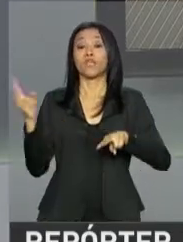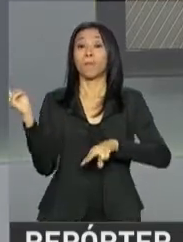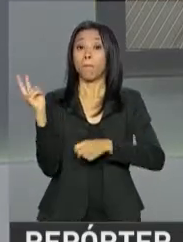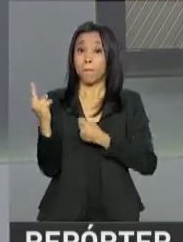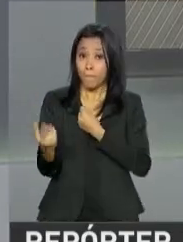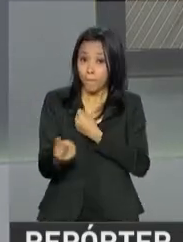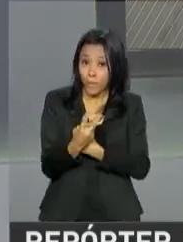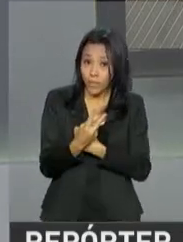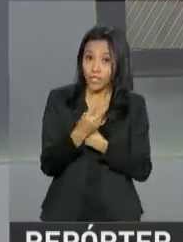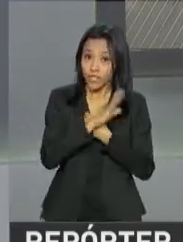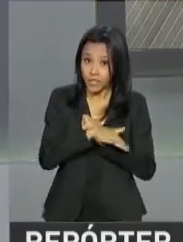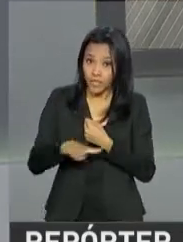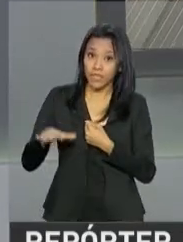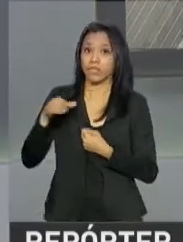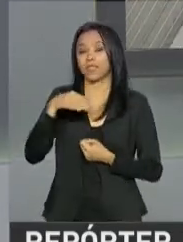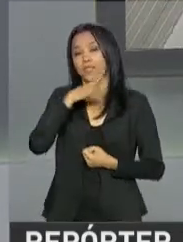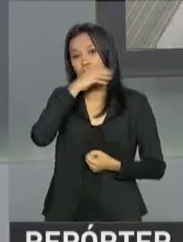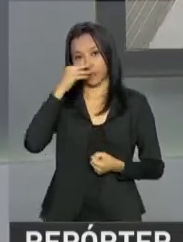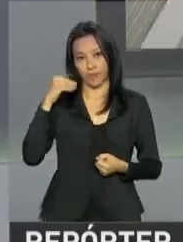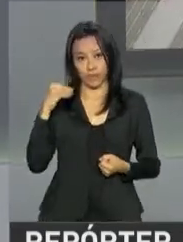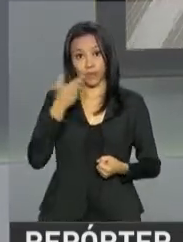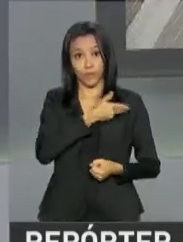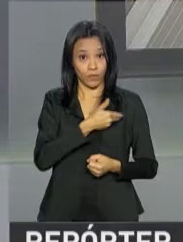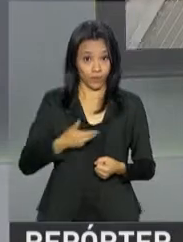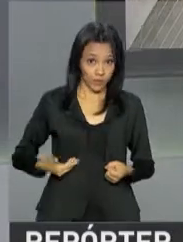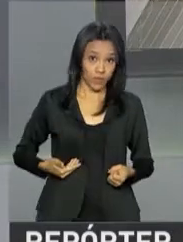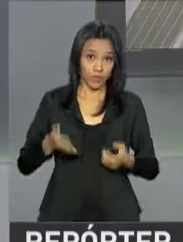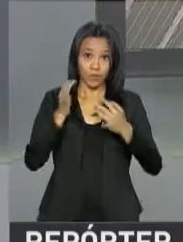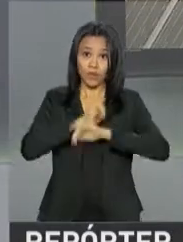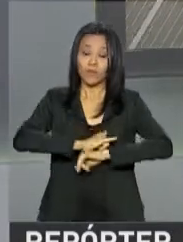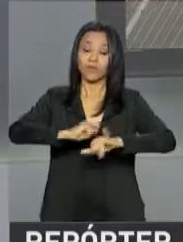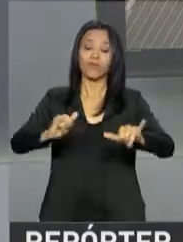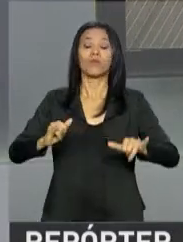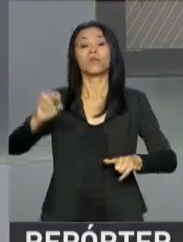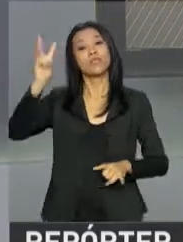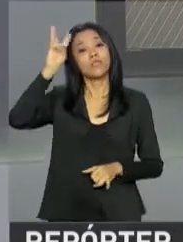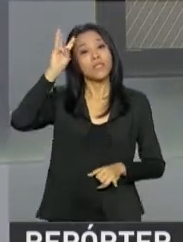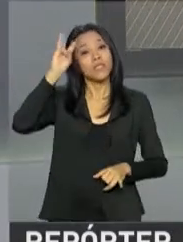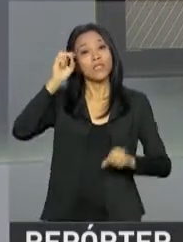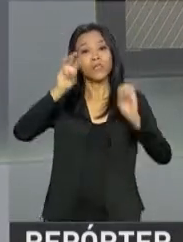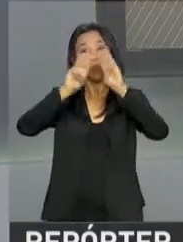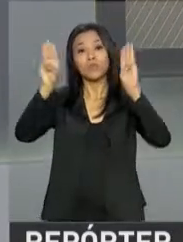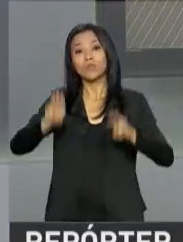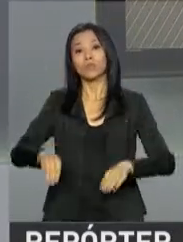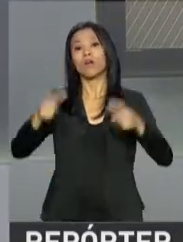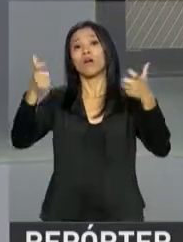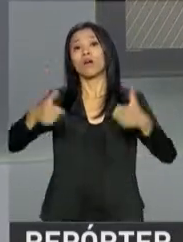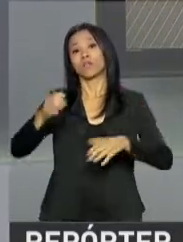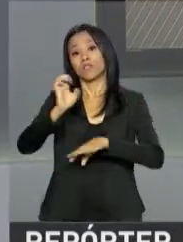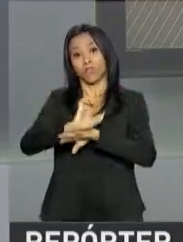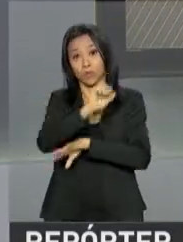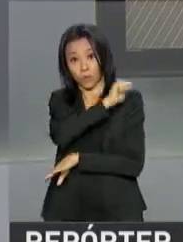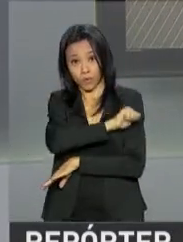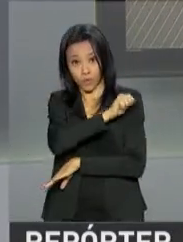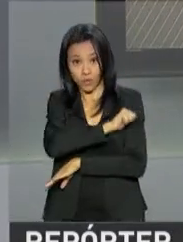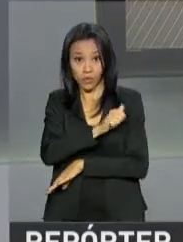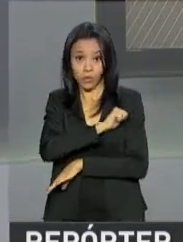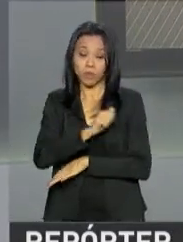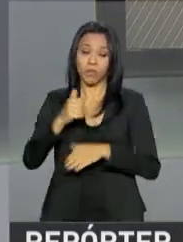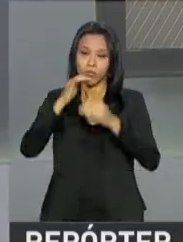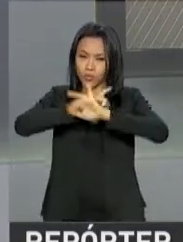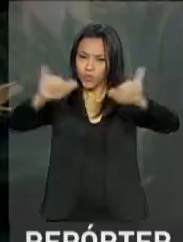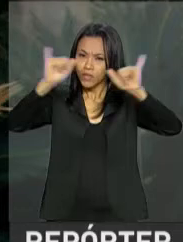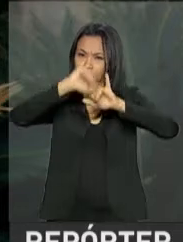adolescentes do trabalho infantil o governo lançou nesta terça feira no museu do amanhã no rio de janeiro uma campanha nacional